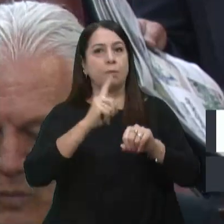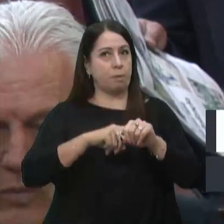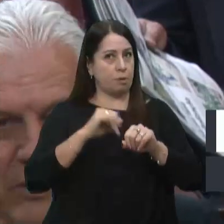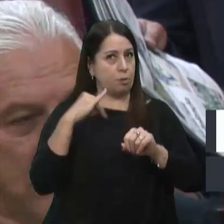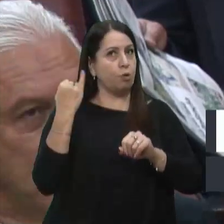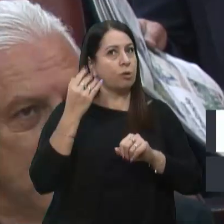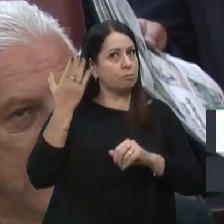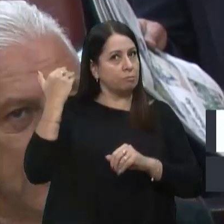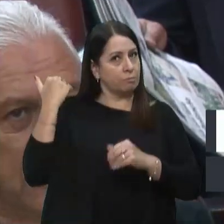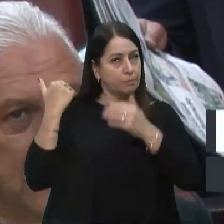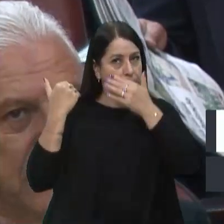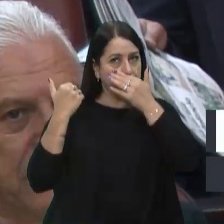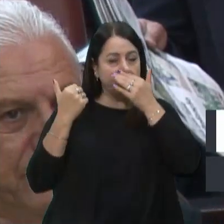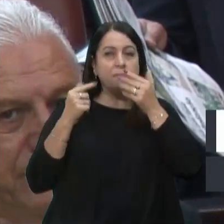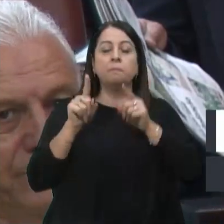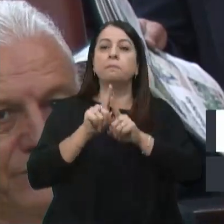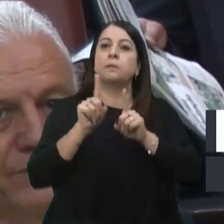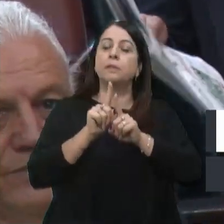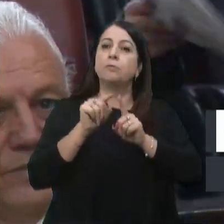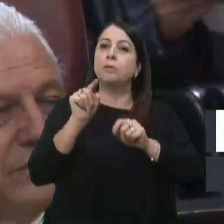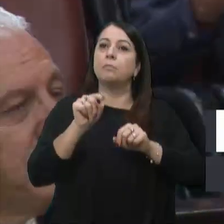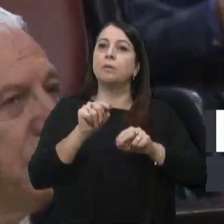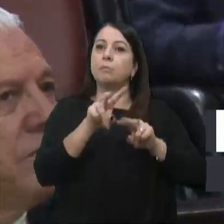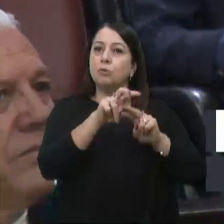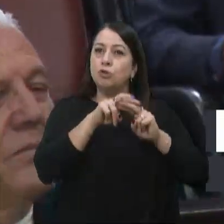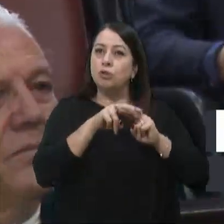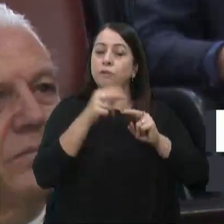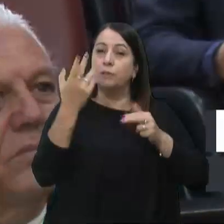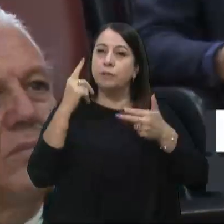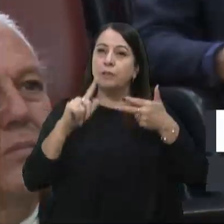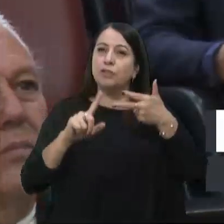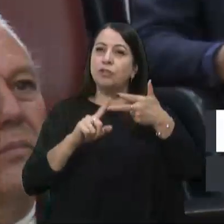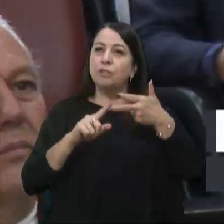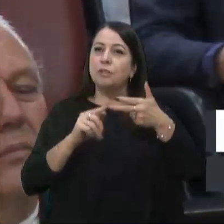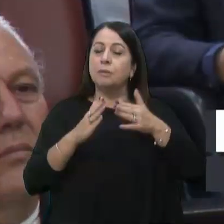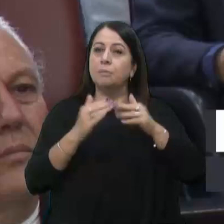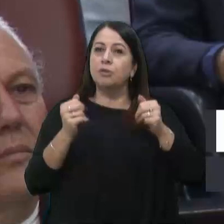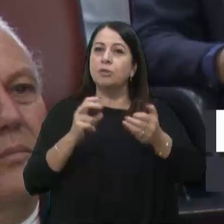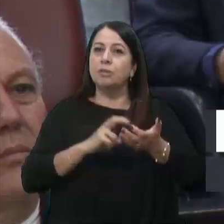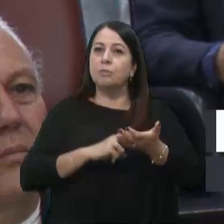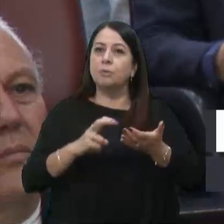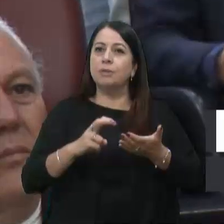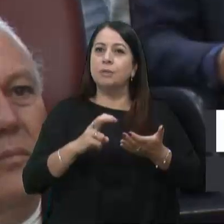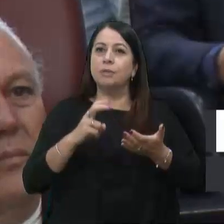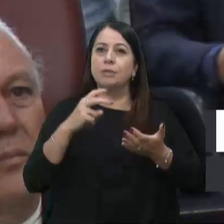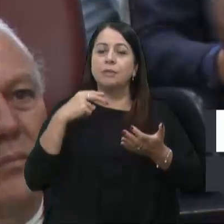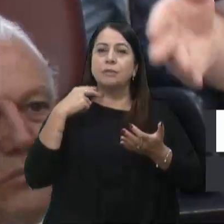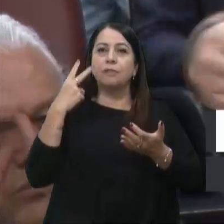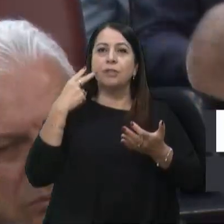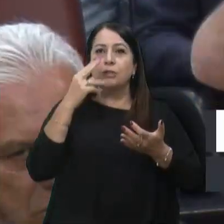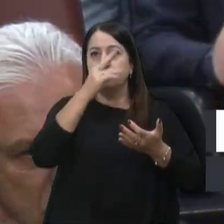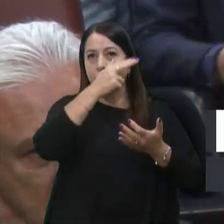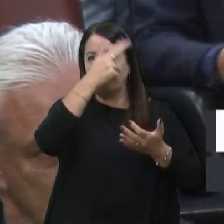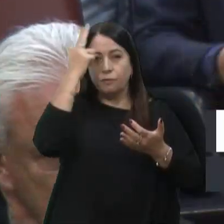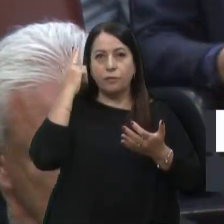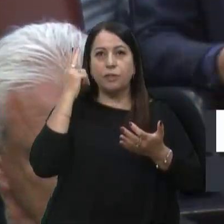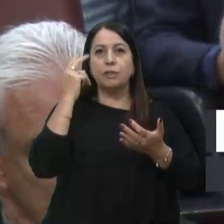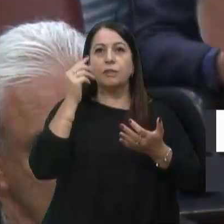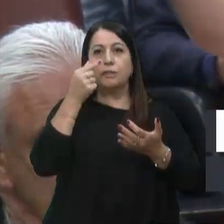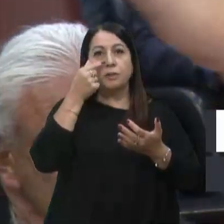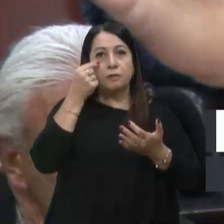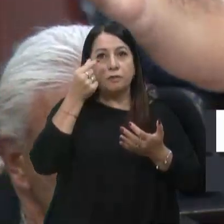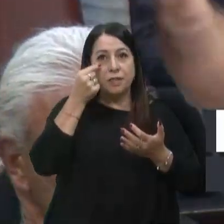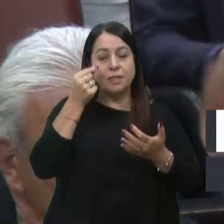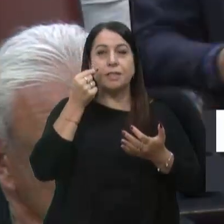importante na nossa cidade eu inclusive fui motivo já analise na altura passada de pedido de impeachment Vereador cassina free isso